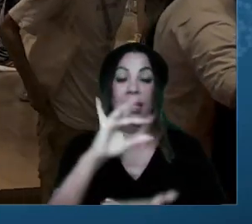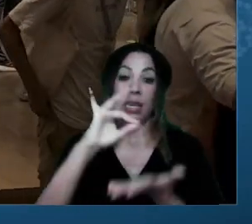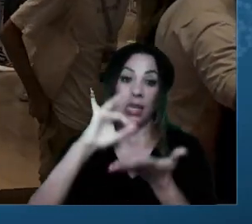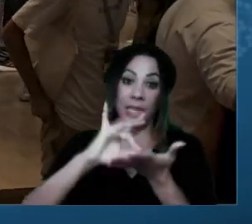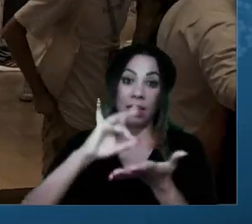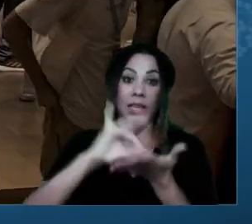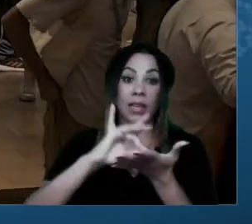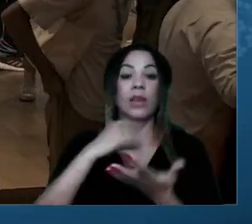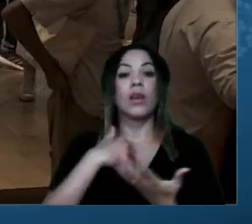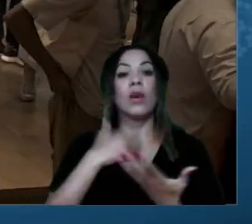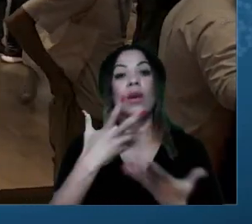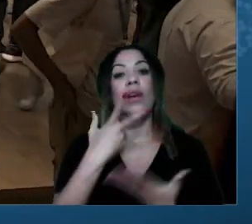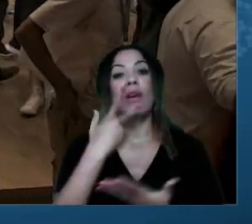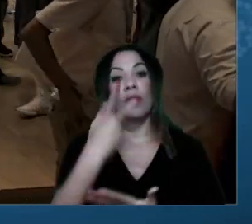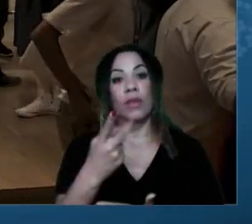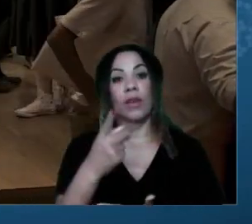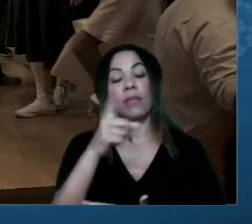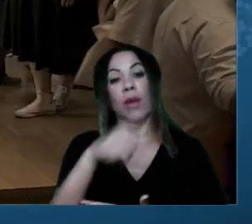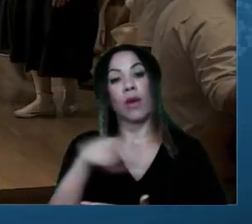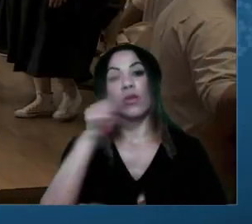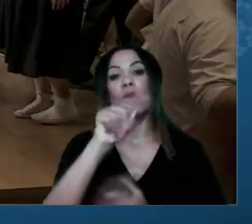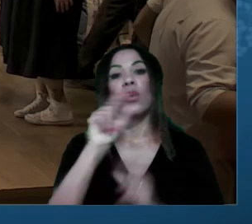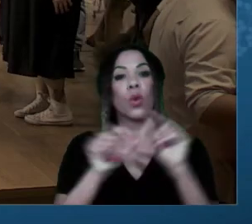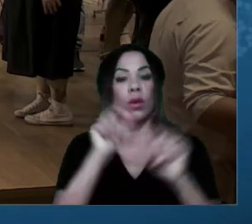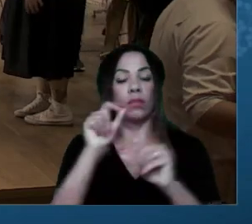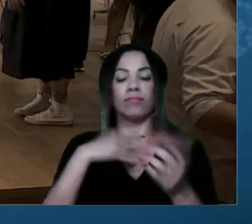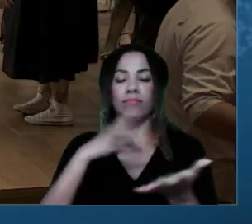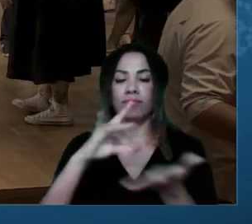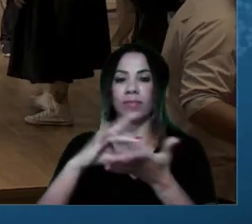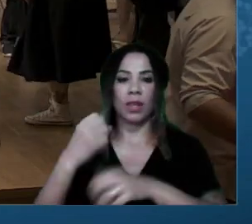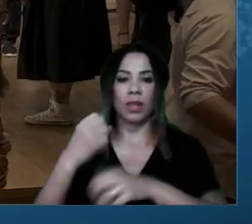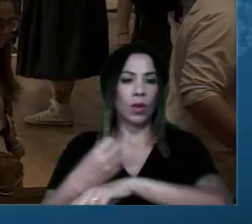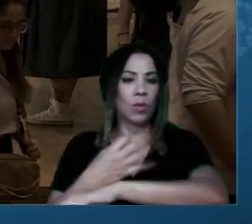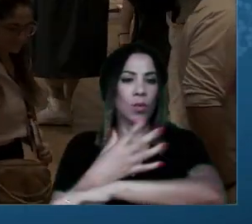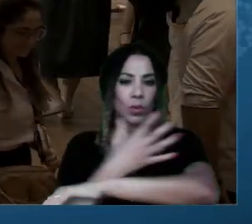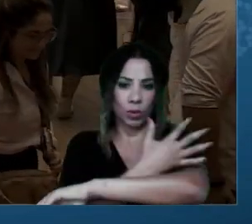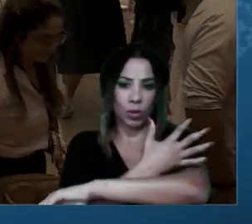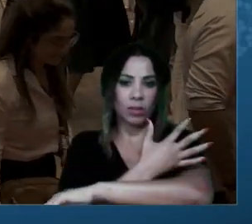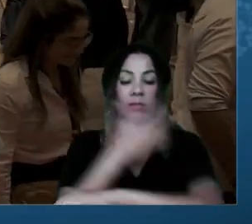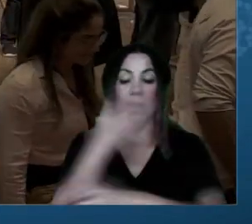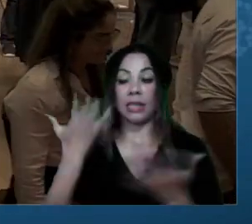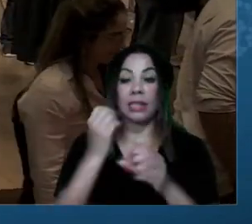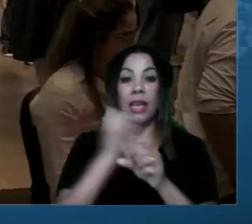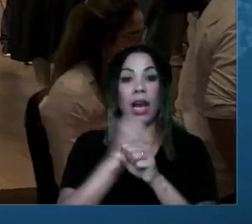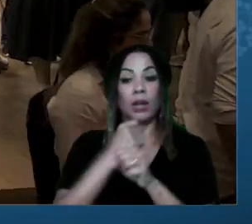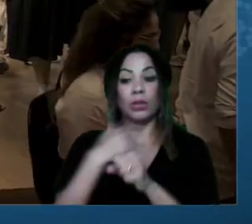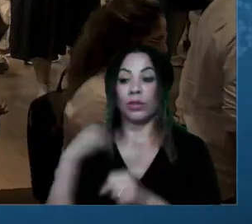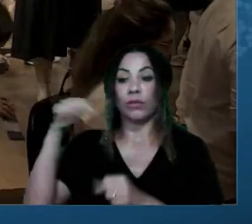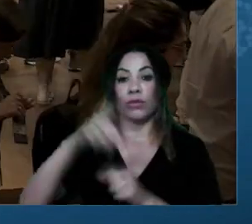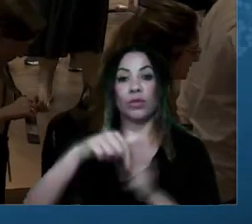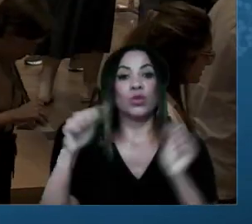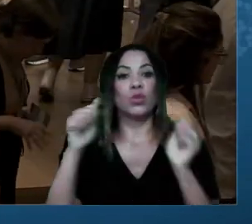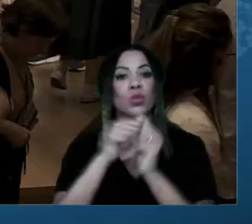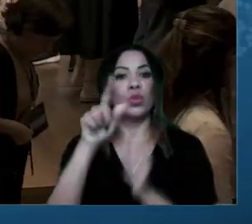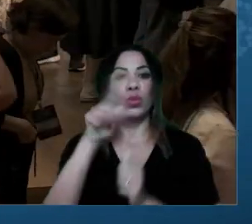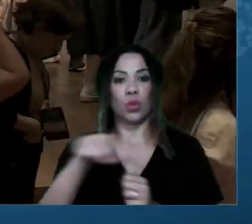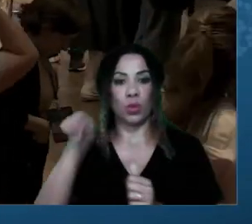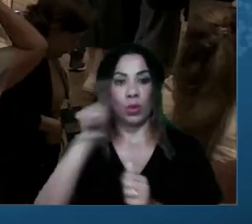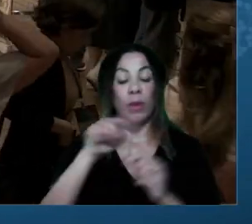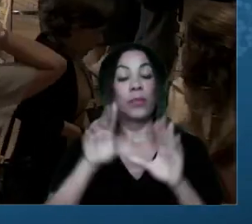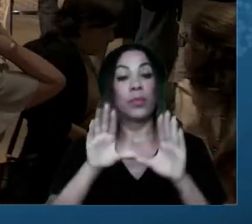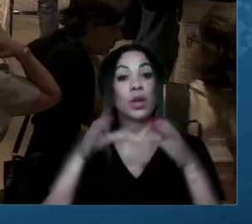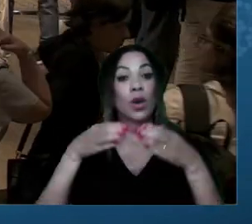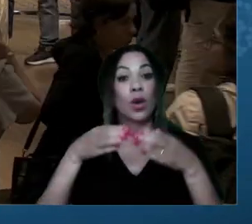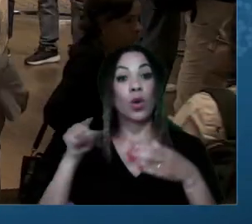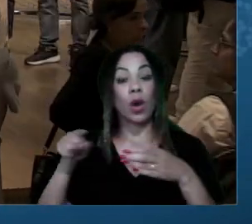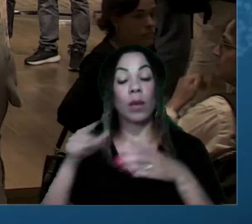queria falar para vocês que foi emocionante, mais uma vez, esse ano, estar com vocês, e que a comissão